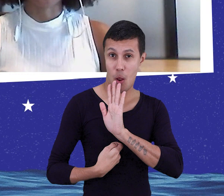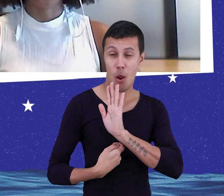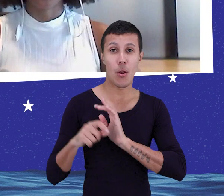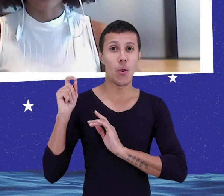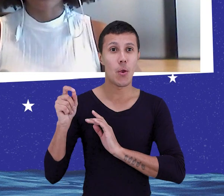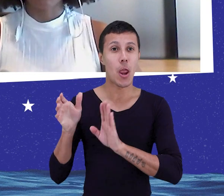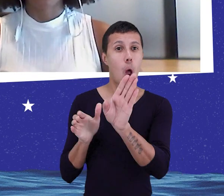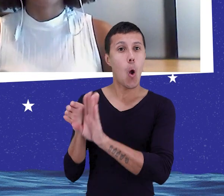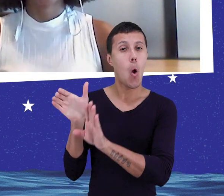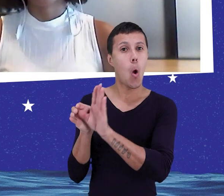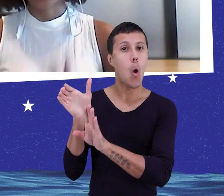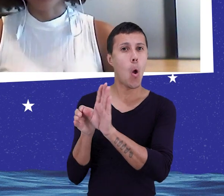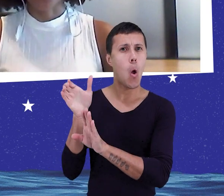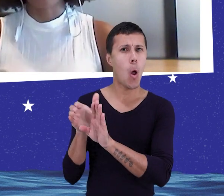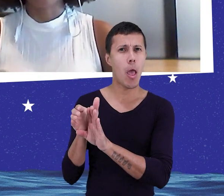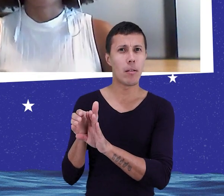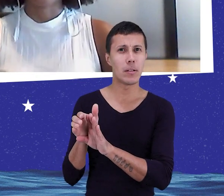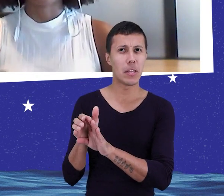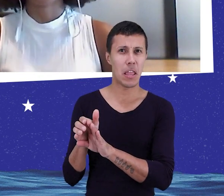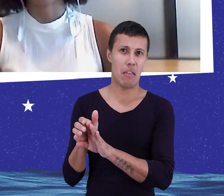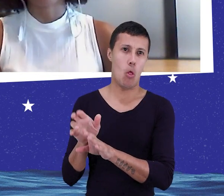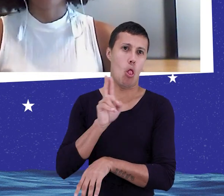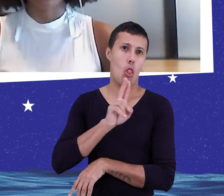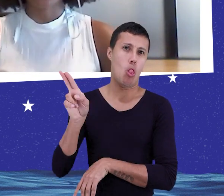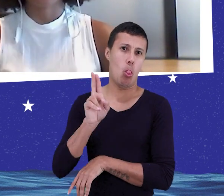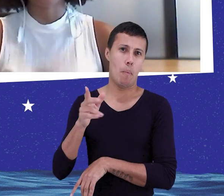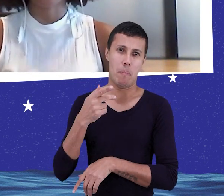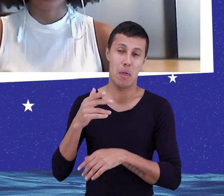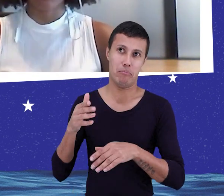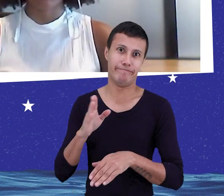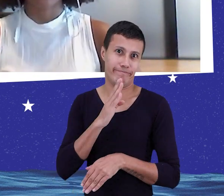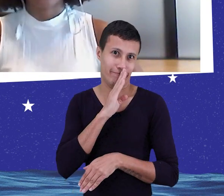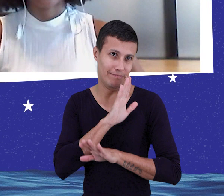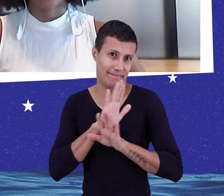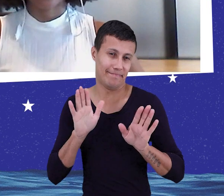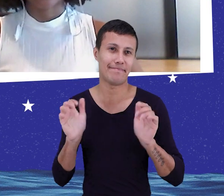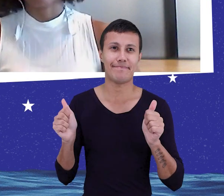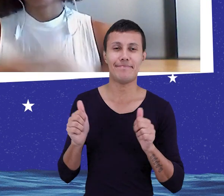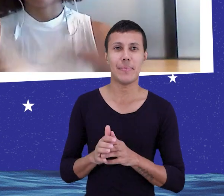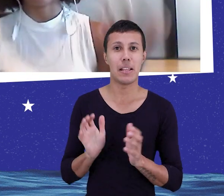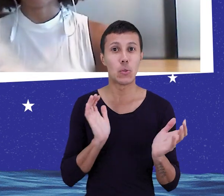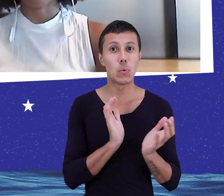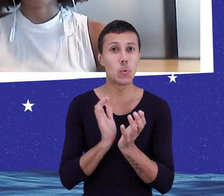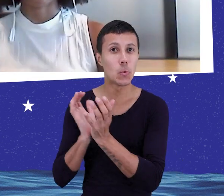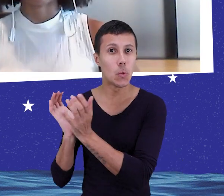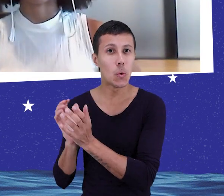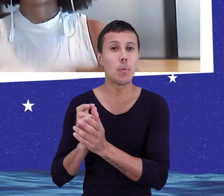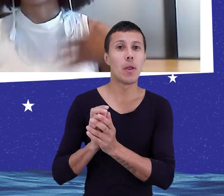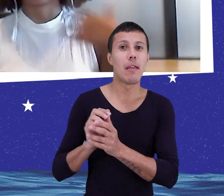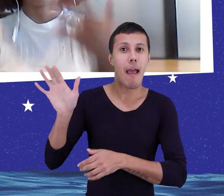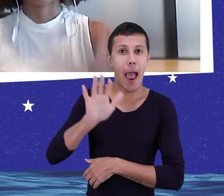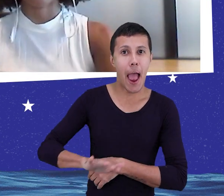uma consultoria, eu não vou arriscar o nome, né, que diz quanto mais diverso o time, mais desenvolvido a